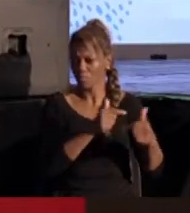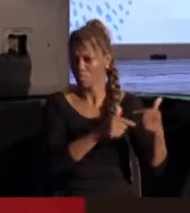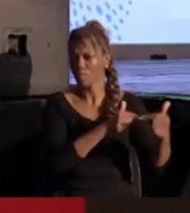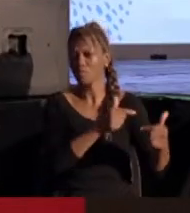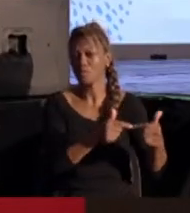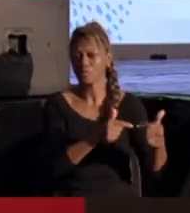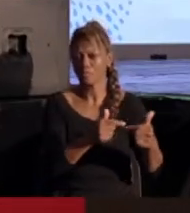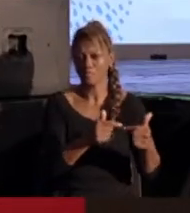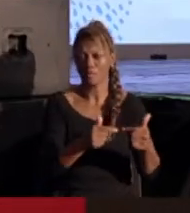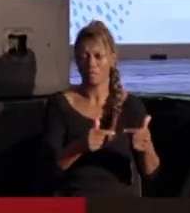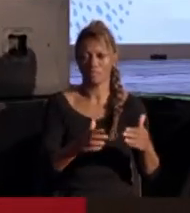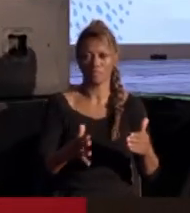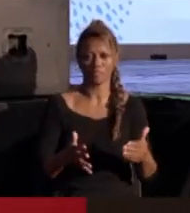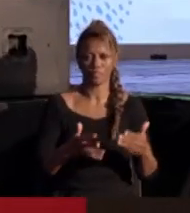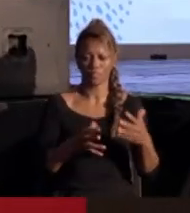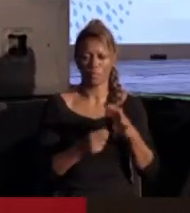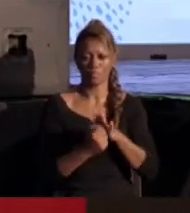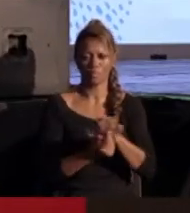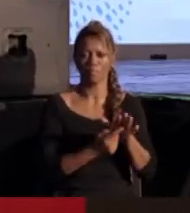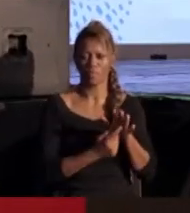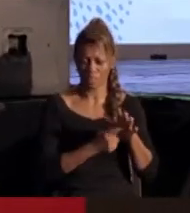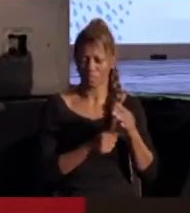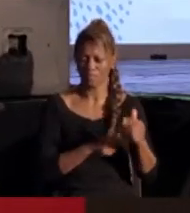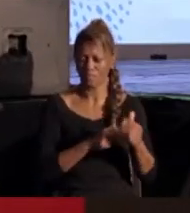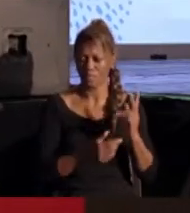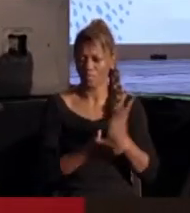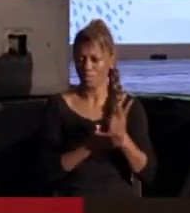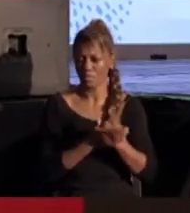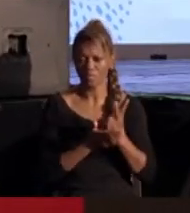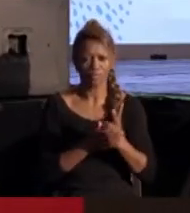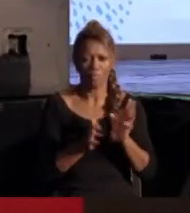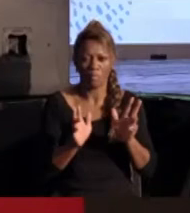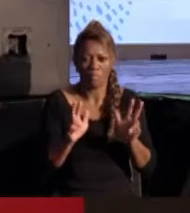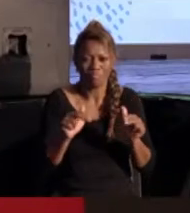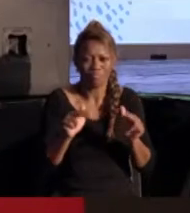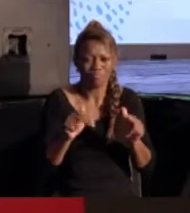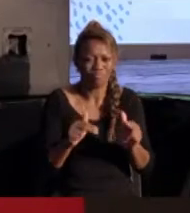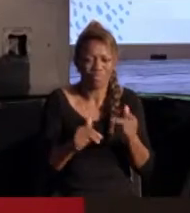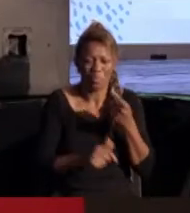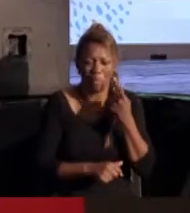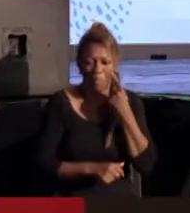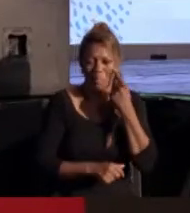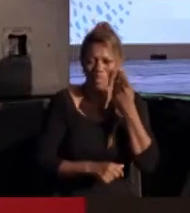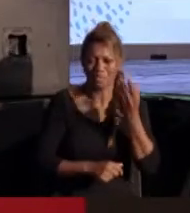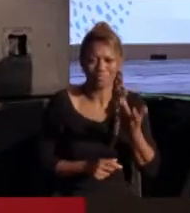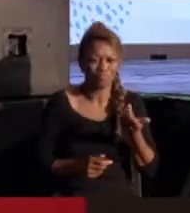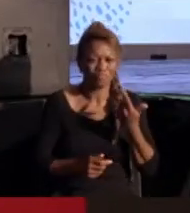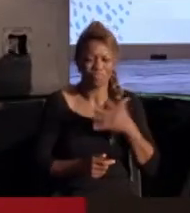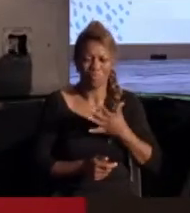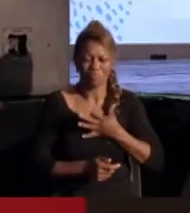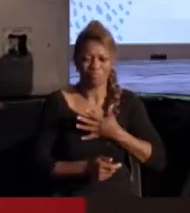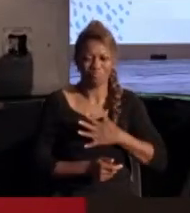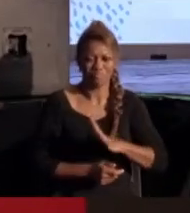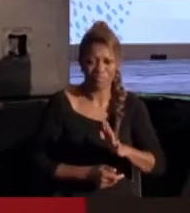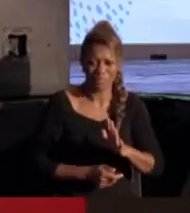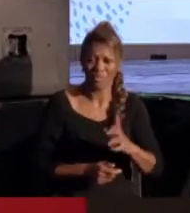profunda, ótima, eu gostei demais, né? Eu jamais poderei dizer que eu não tenha gostado de ser dentista, porque eu gostei de